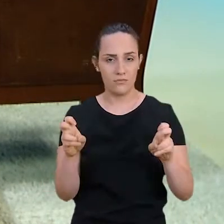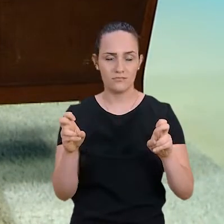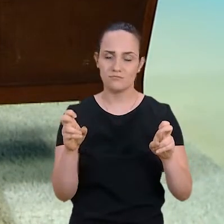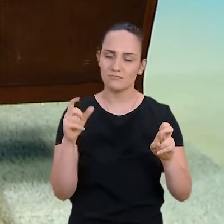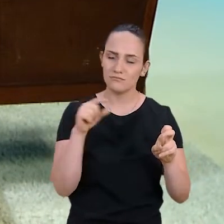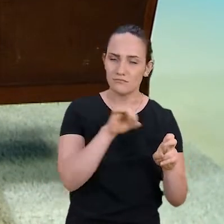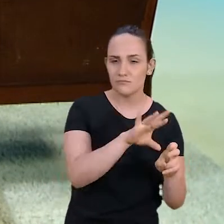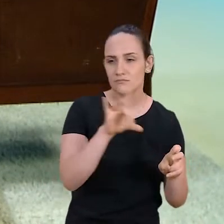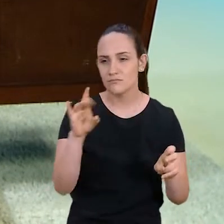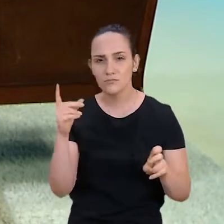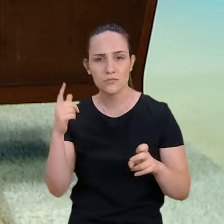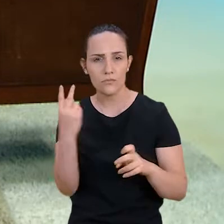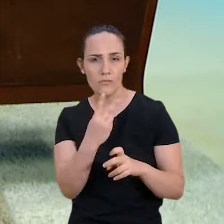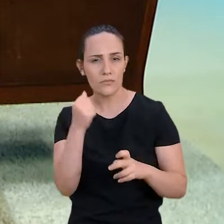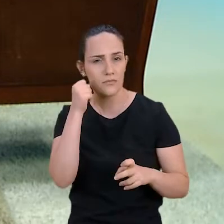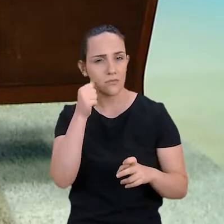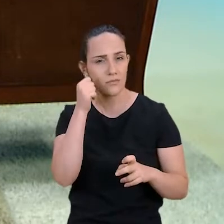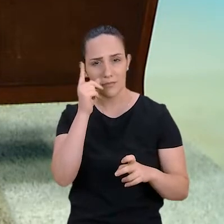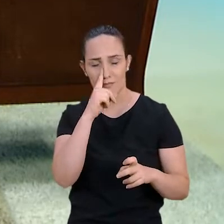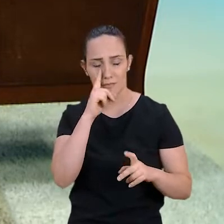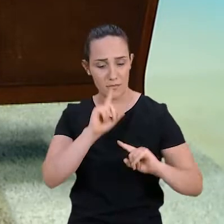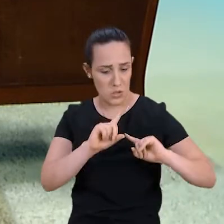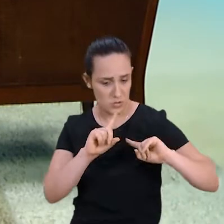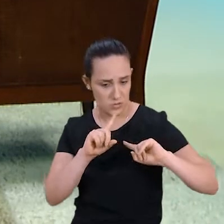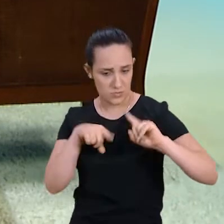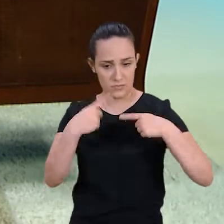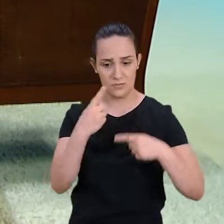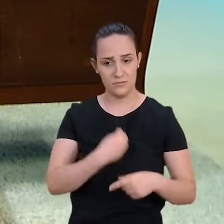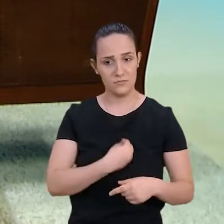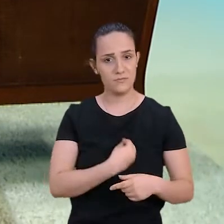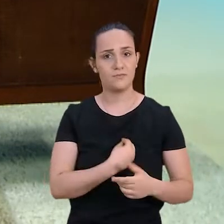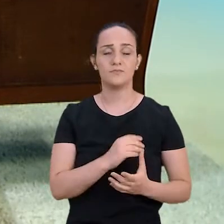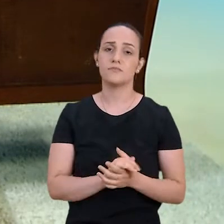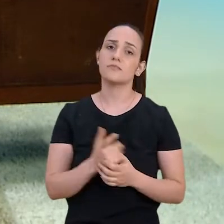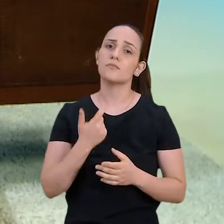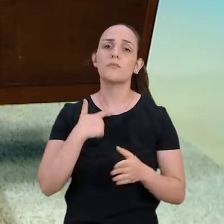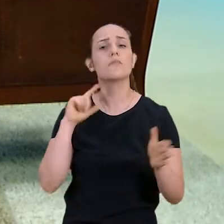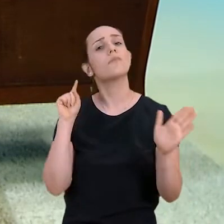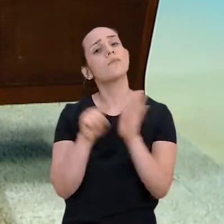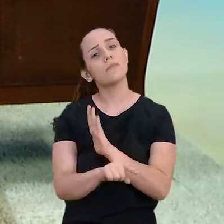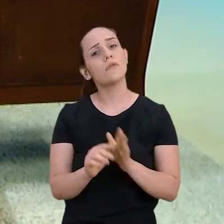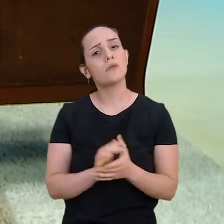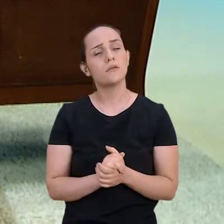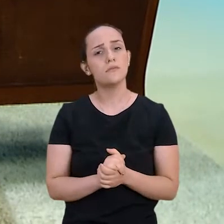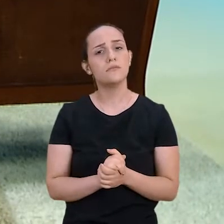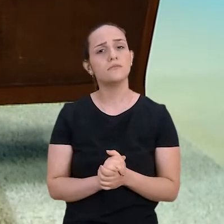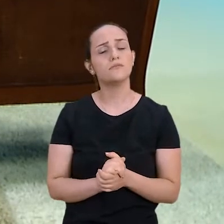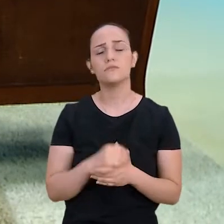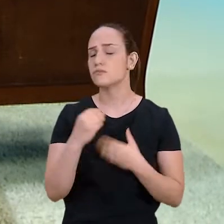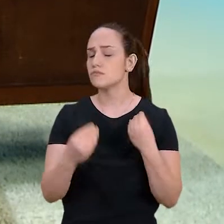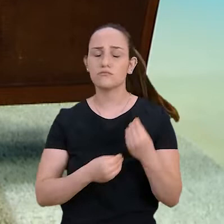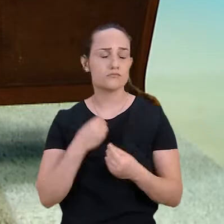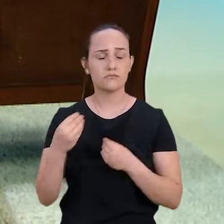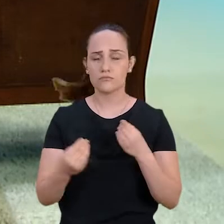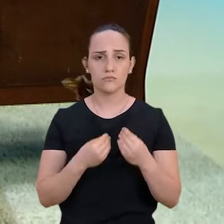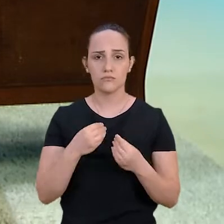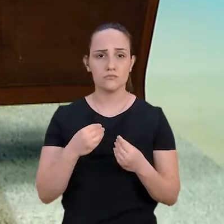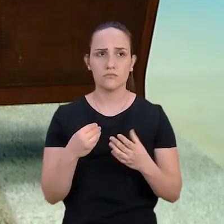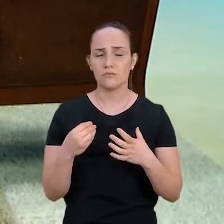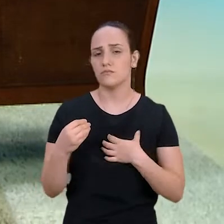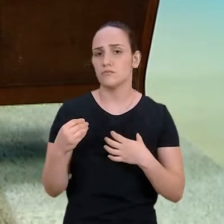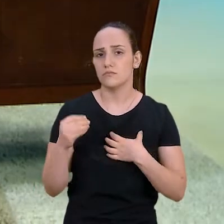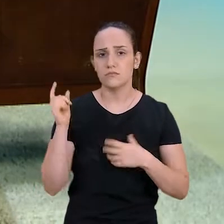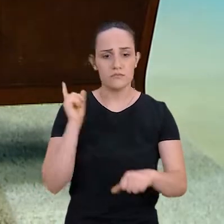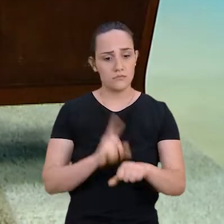superação dessas duas mulheres e mães que estão aqui com a gente no estúdio, eu vou perguntar um pouquinho como foi a descoberta